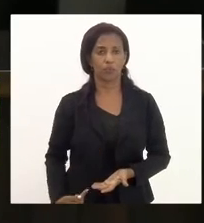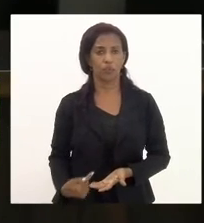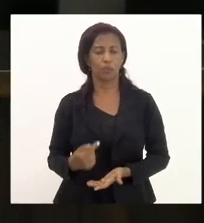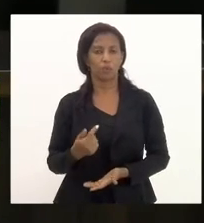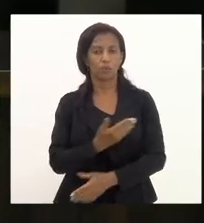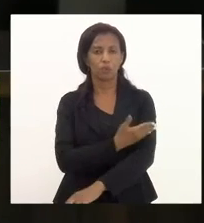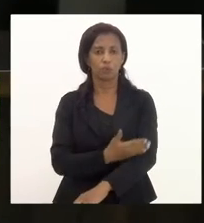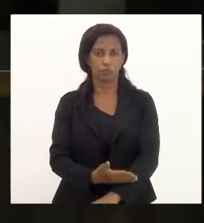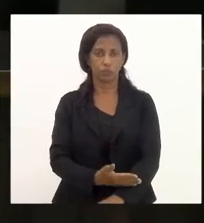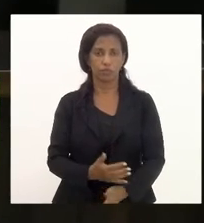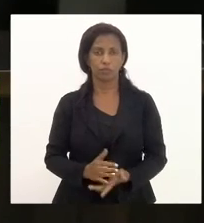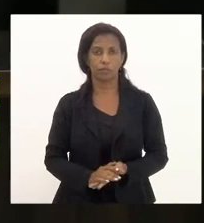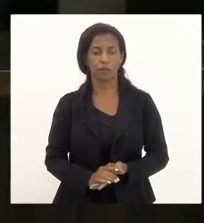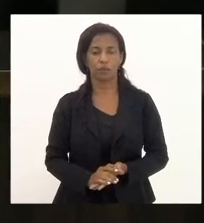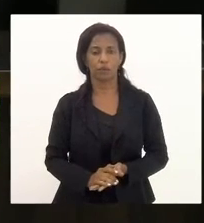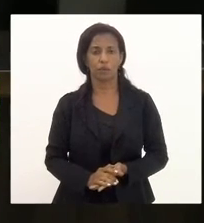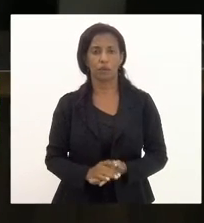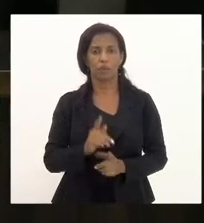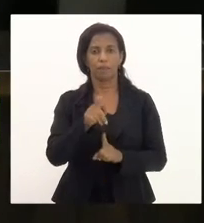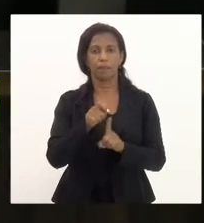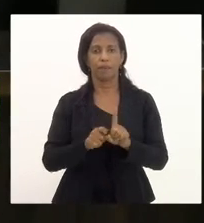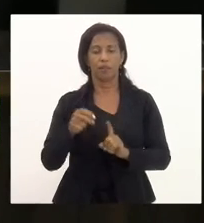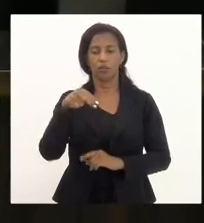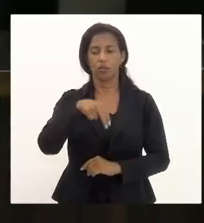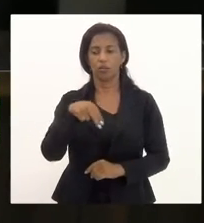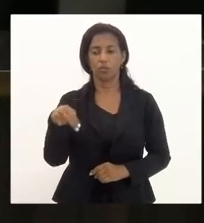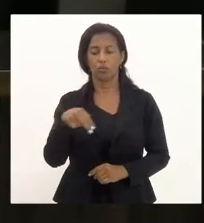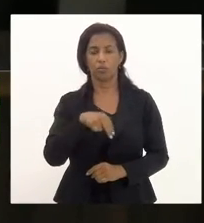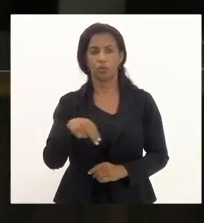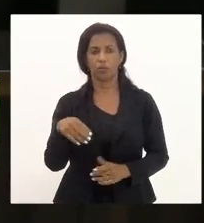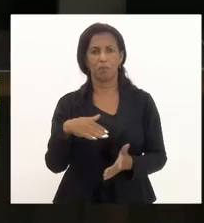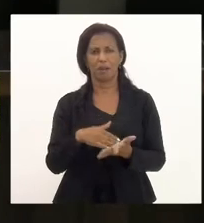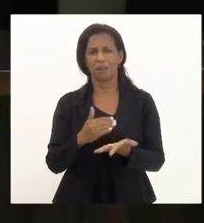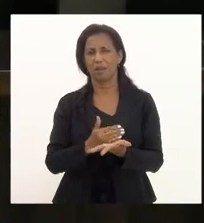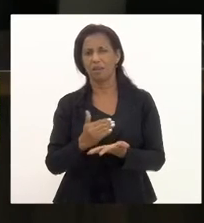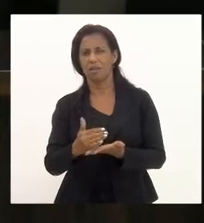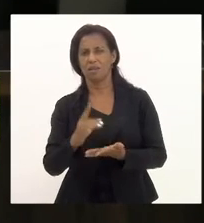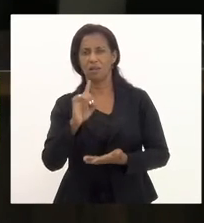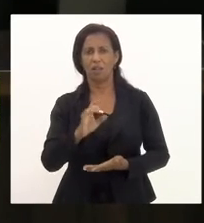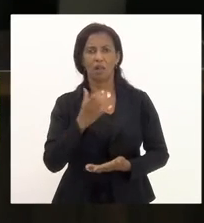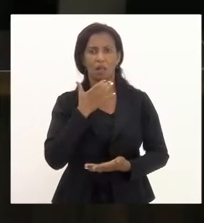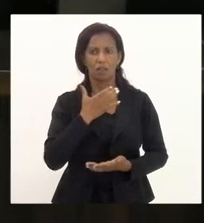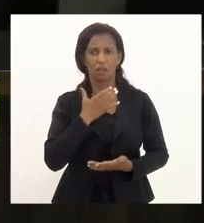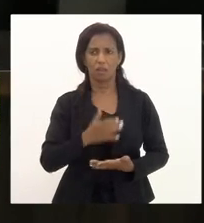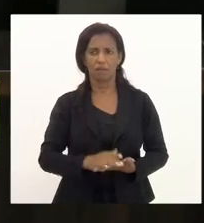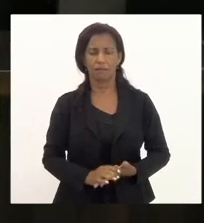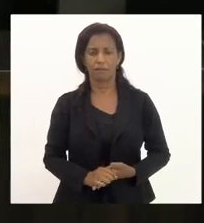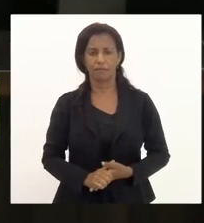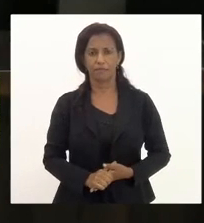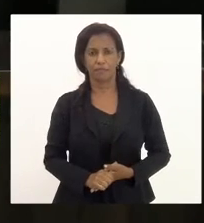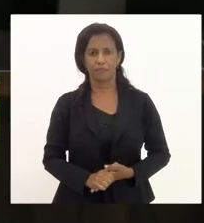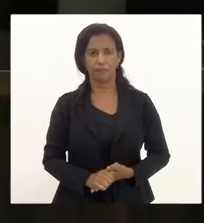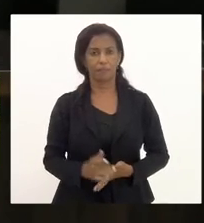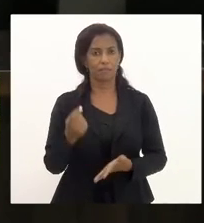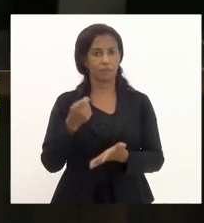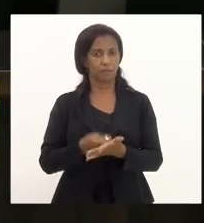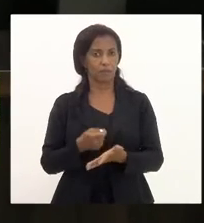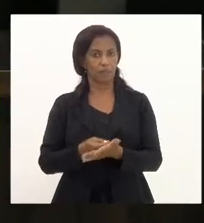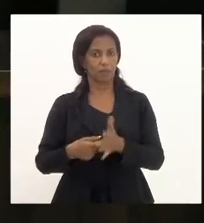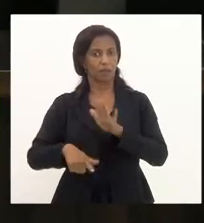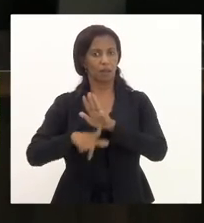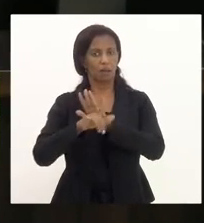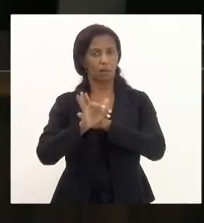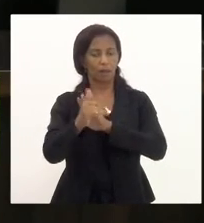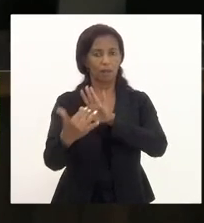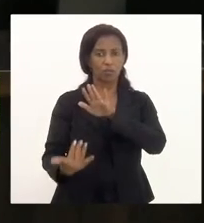costuma no mês de novembro no máximo início de setembro e determinar